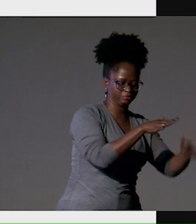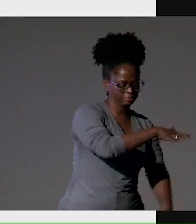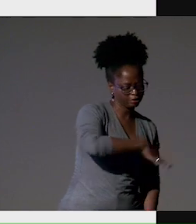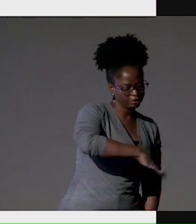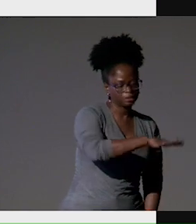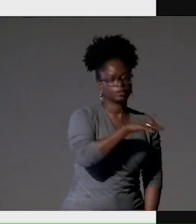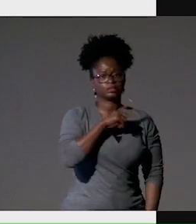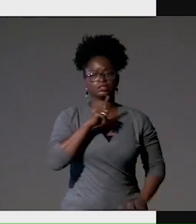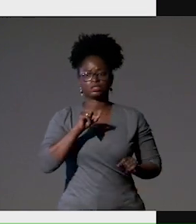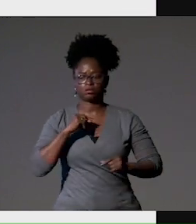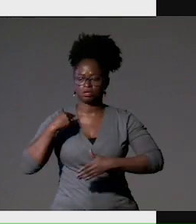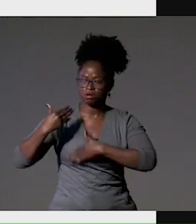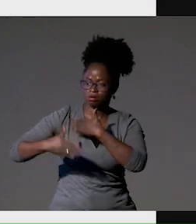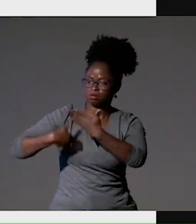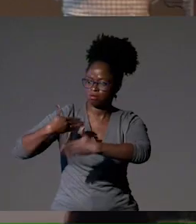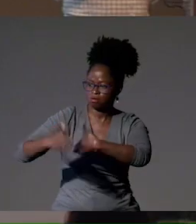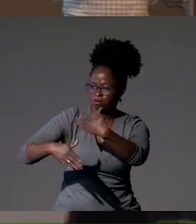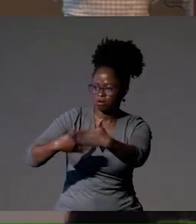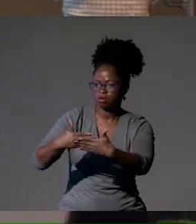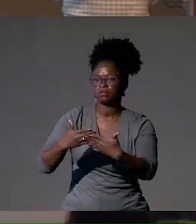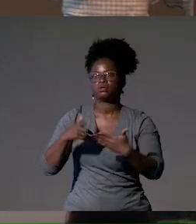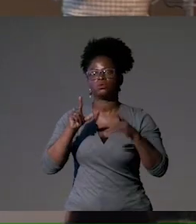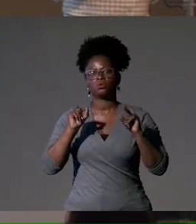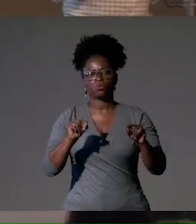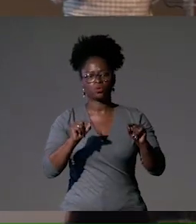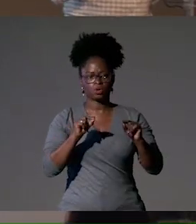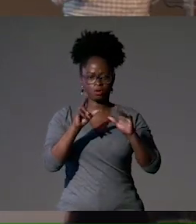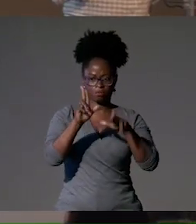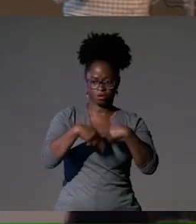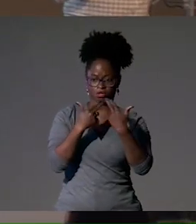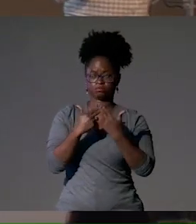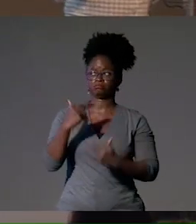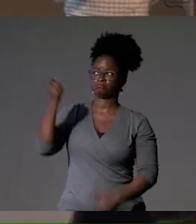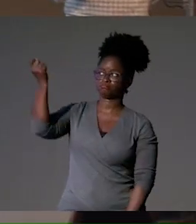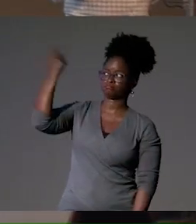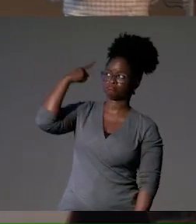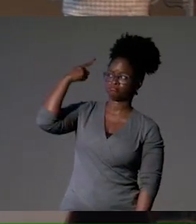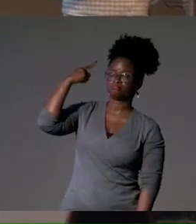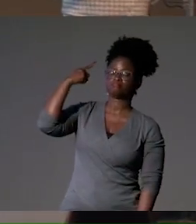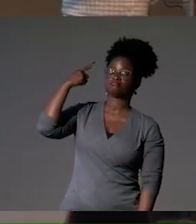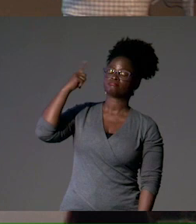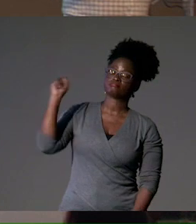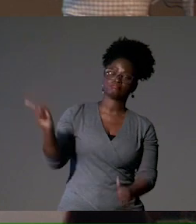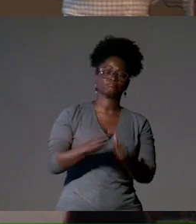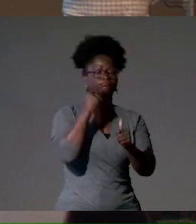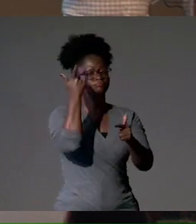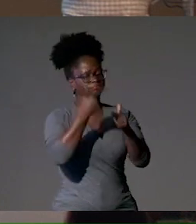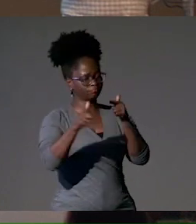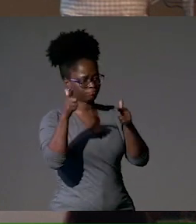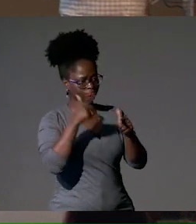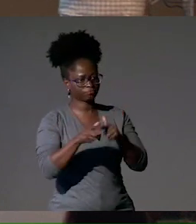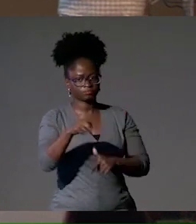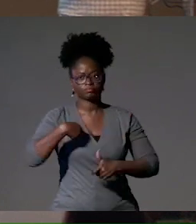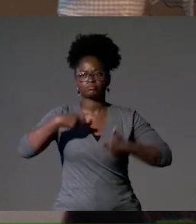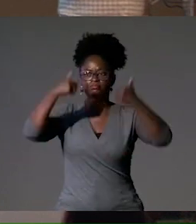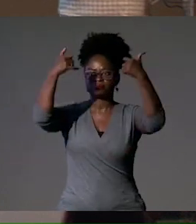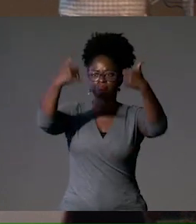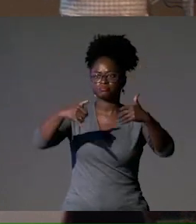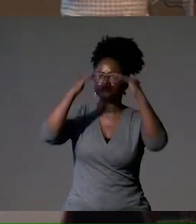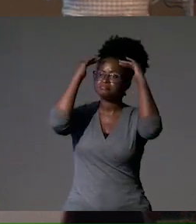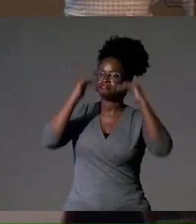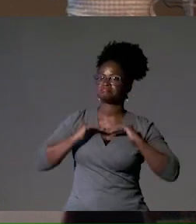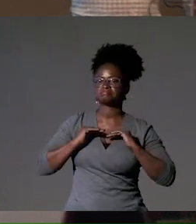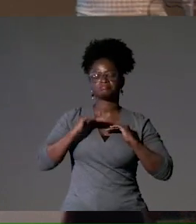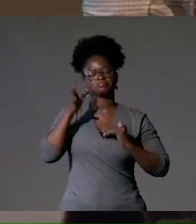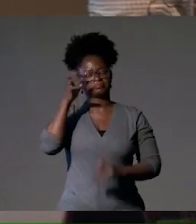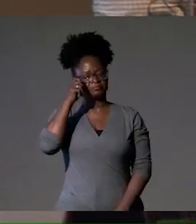um ritmo circadiano, geralmente respondendo à questão da luz solar. E esse é um dos primeiros problemas quando a gente fala de a gente não respeitar o